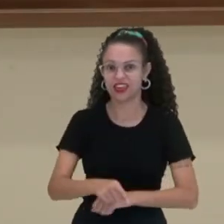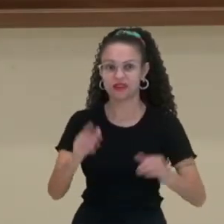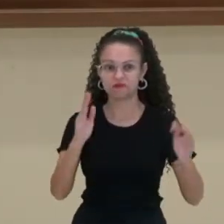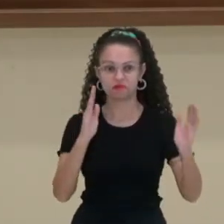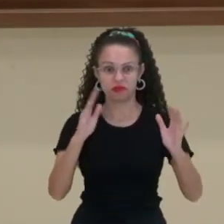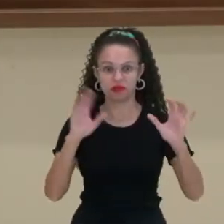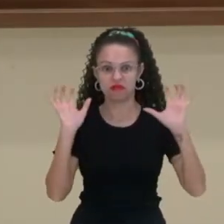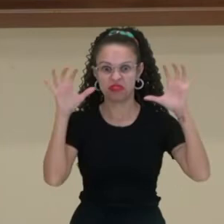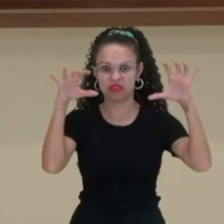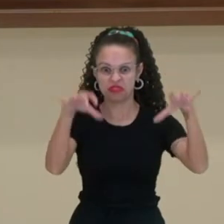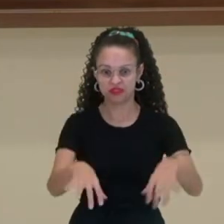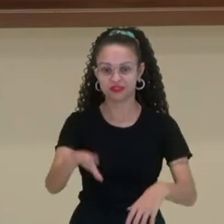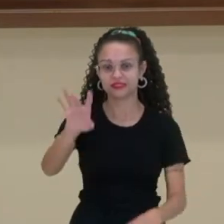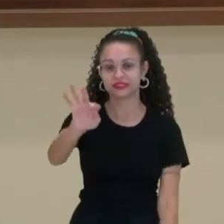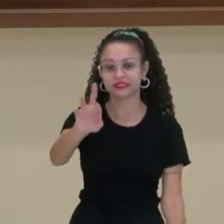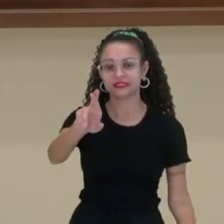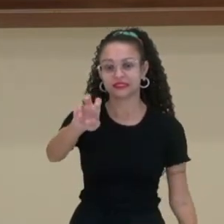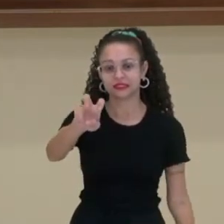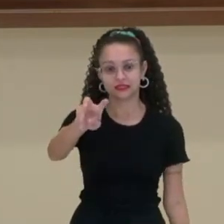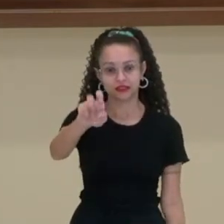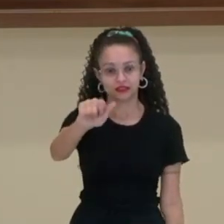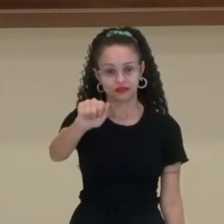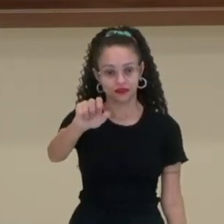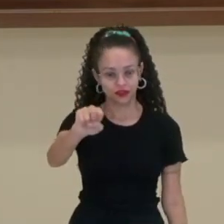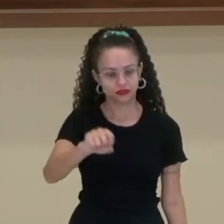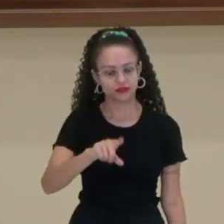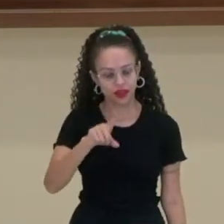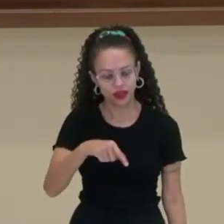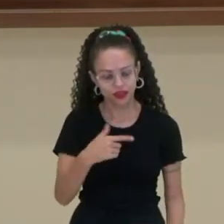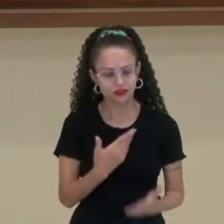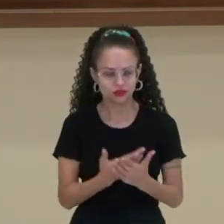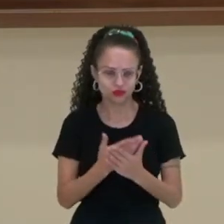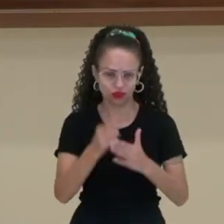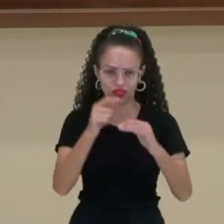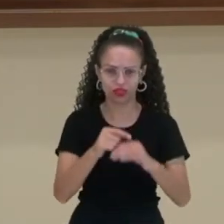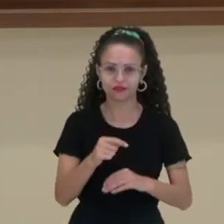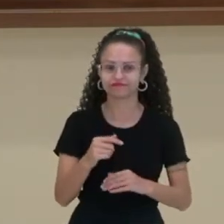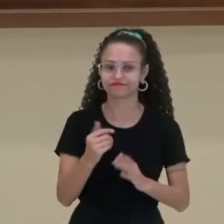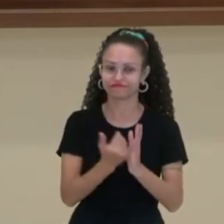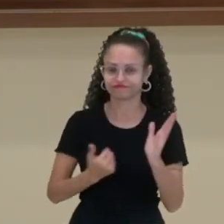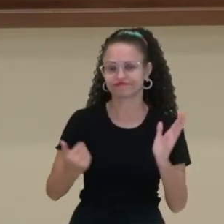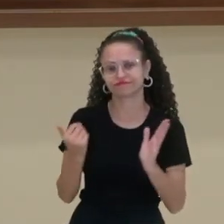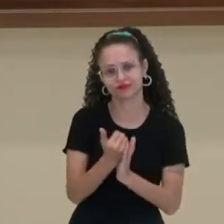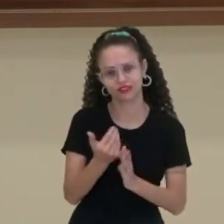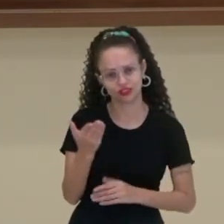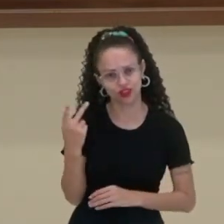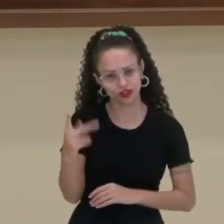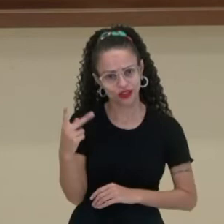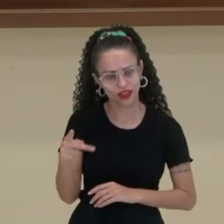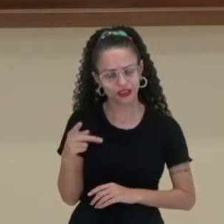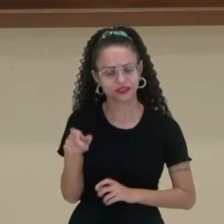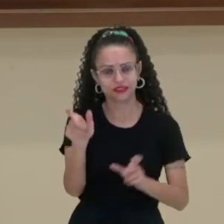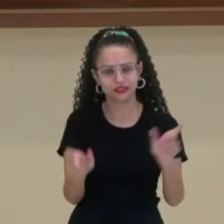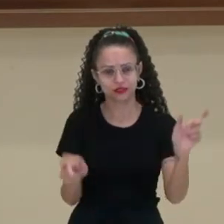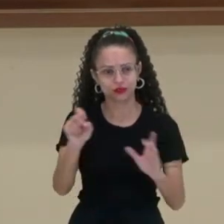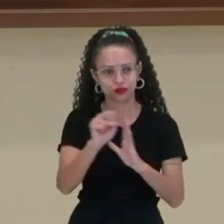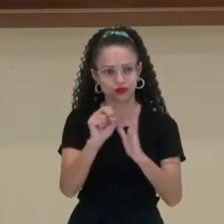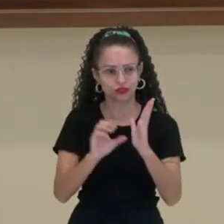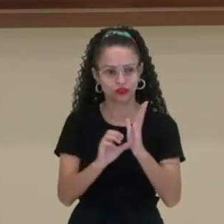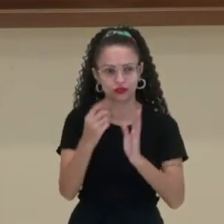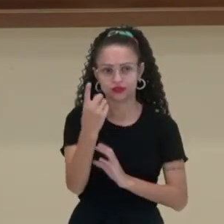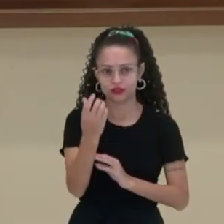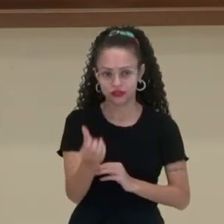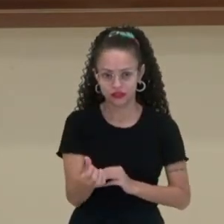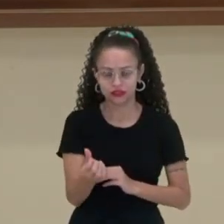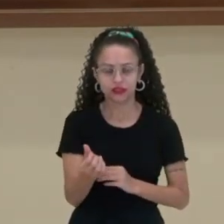você ter uma ideia. Claro que tudo isso é um exagero desses pensadores do século XVI. Na